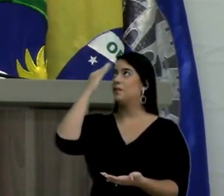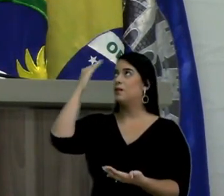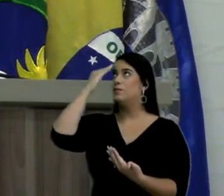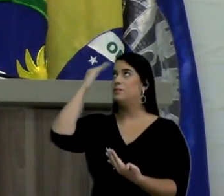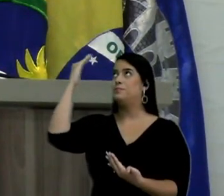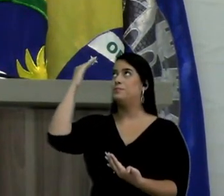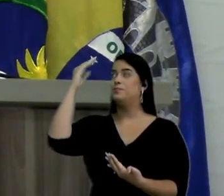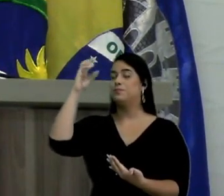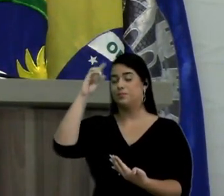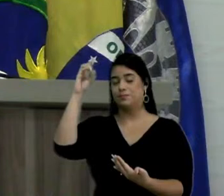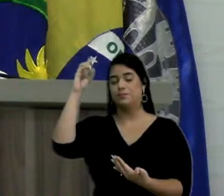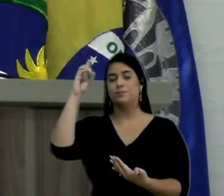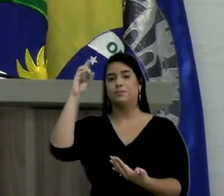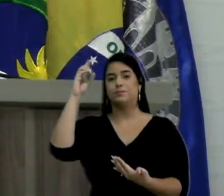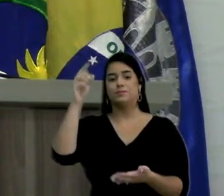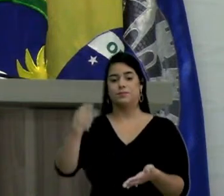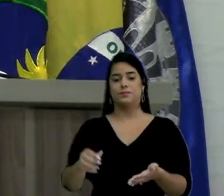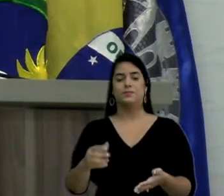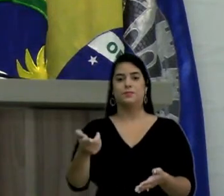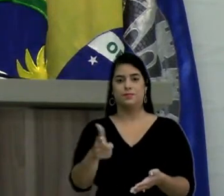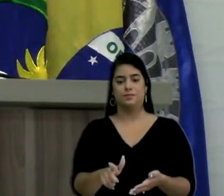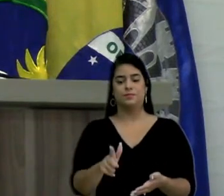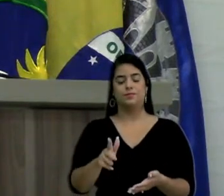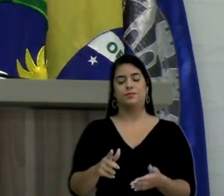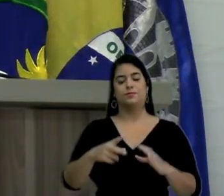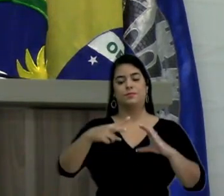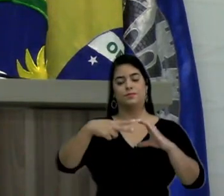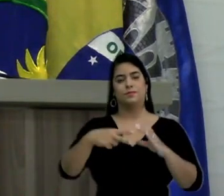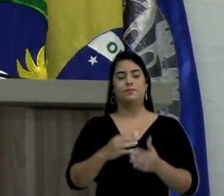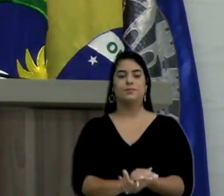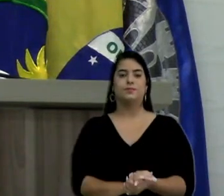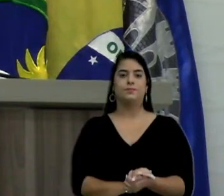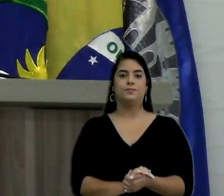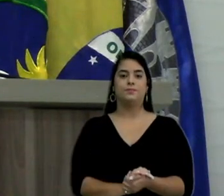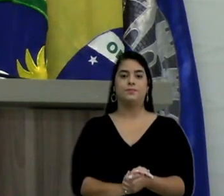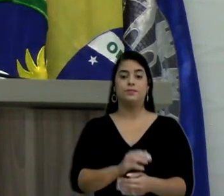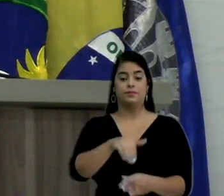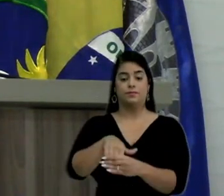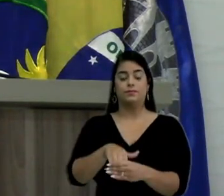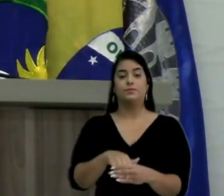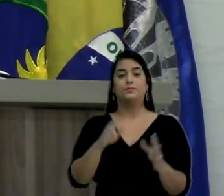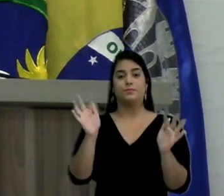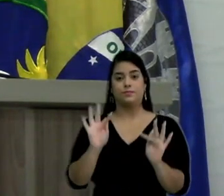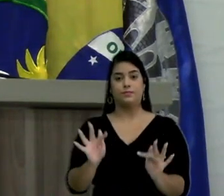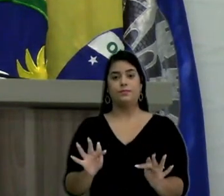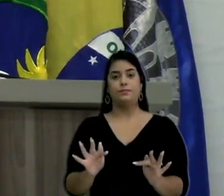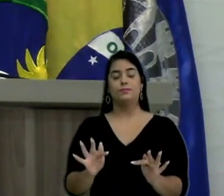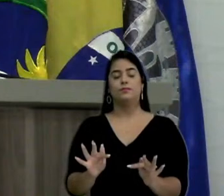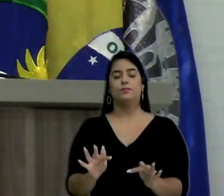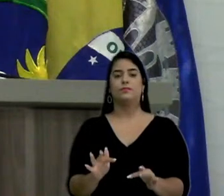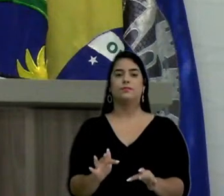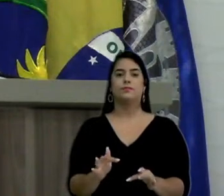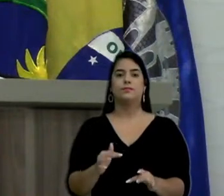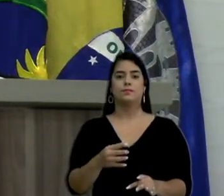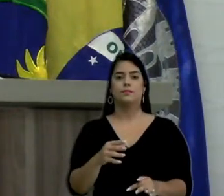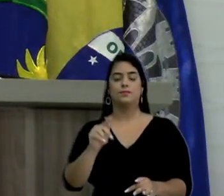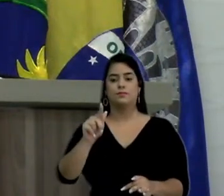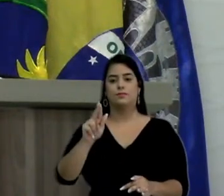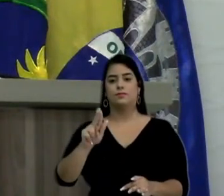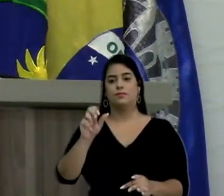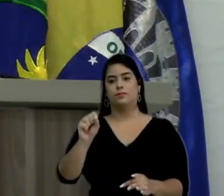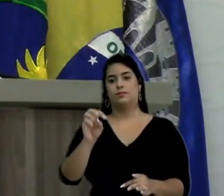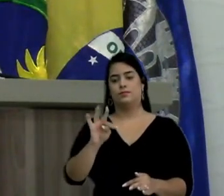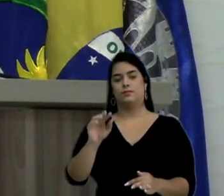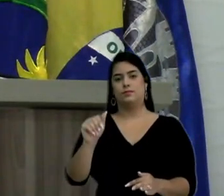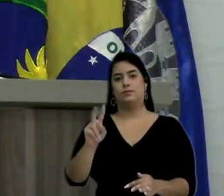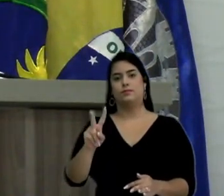falar dos votos de felicitações o qual coloquei para Gustavo meu filho que completou o ano que Deus abençoe você